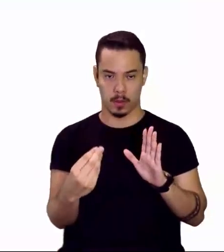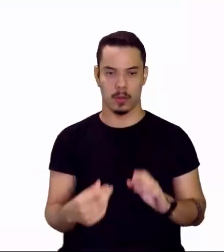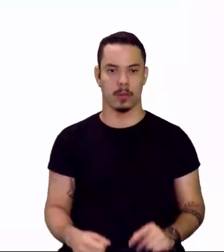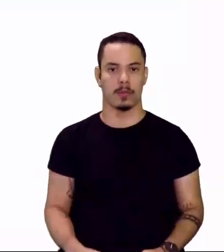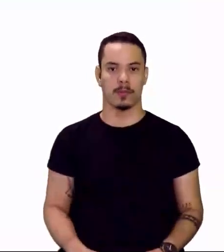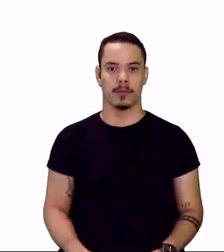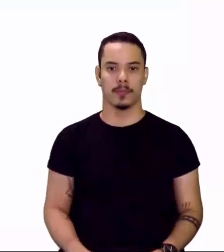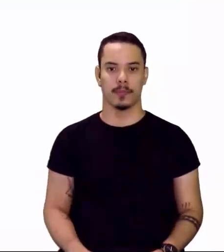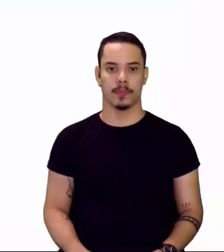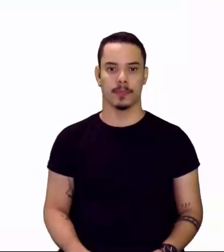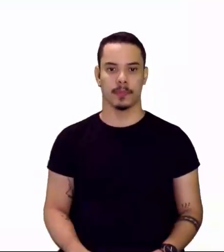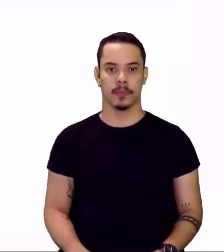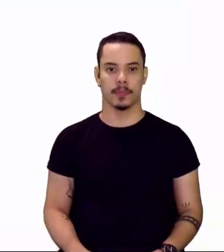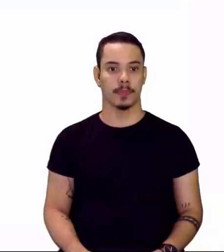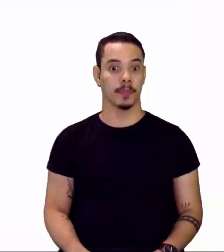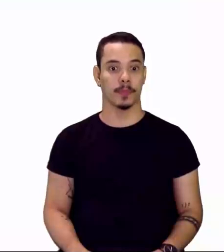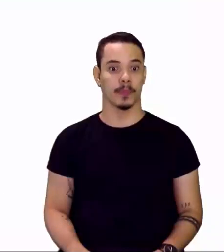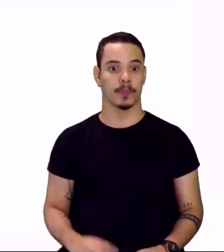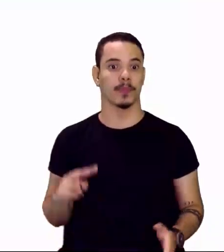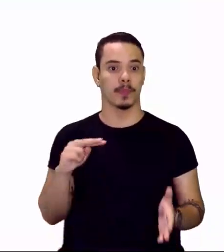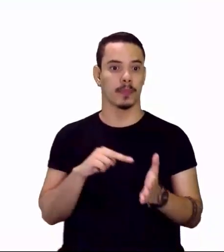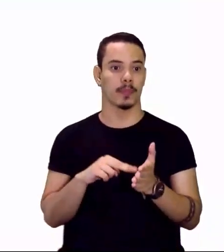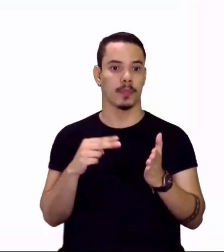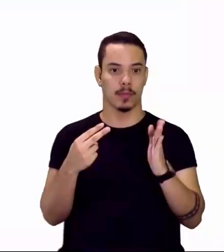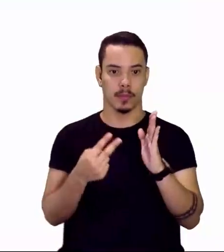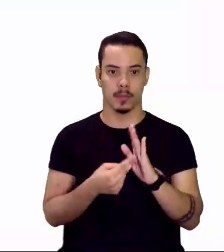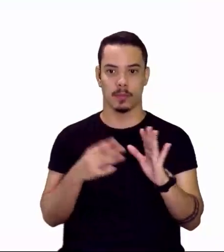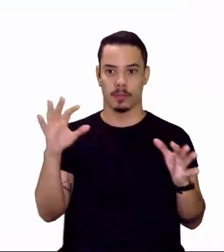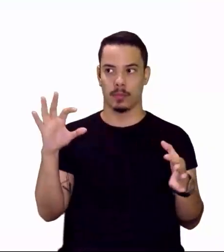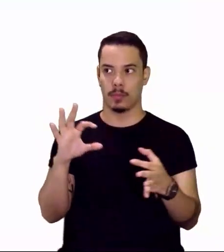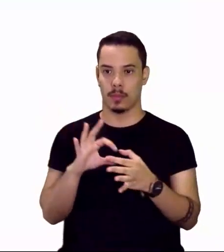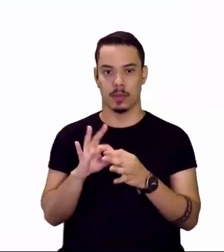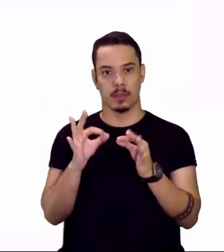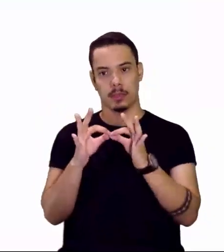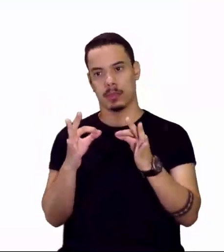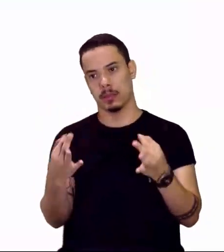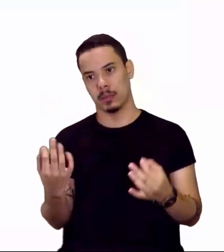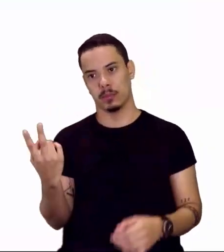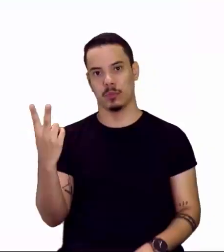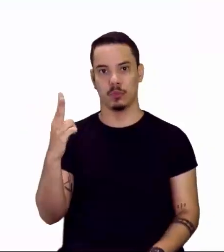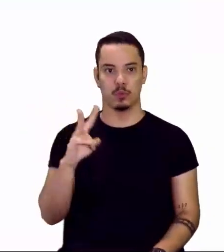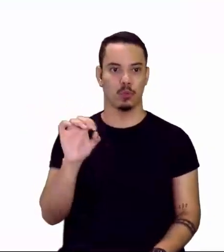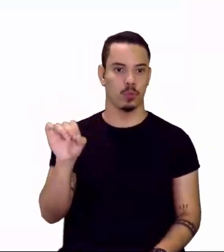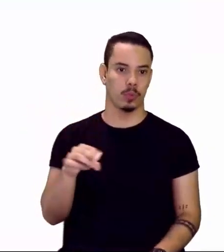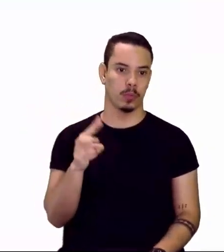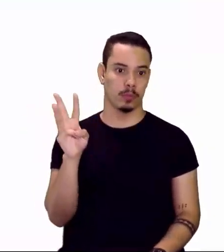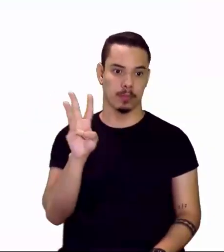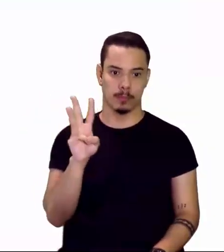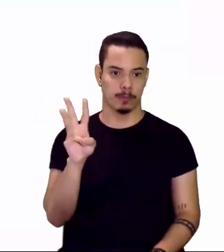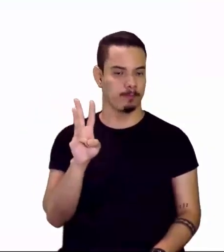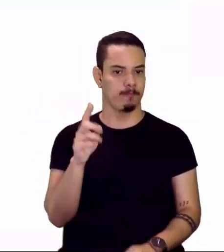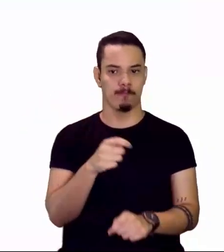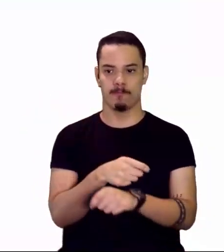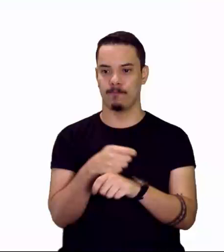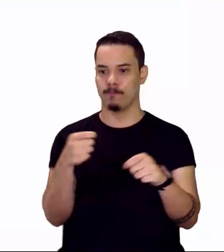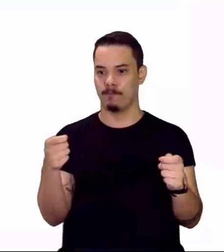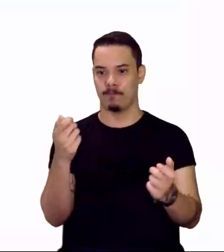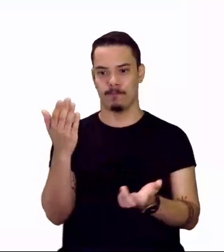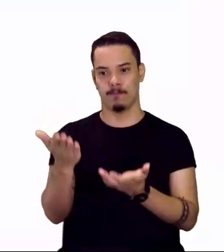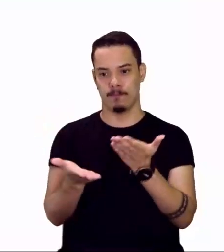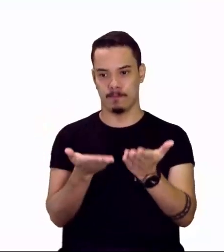eletrônica, que é o modelo onde as ligações simples, duplas ou triplas são indistintamente